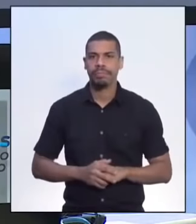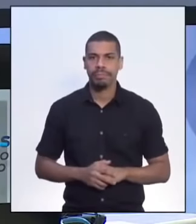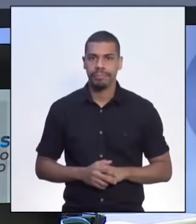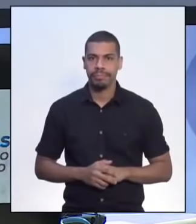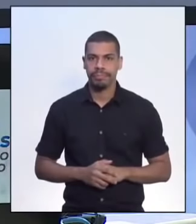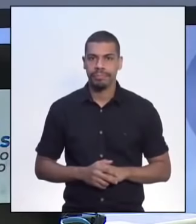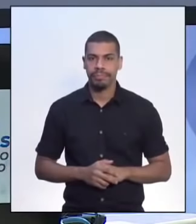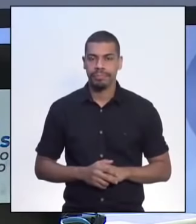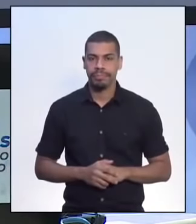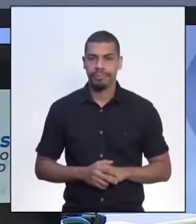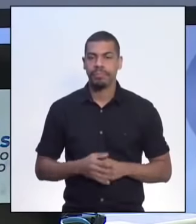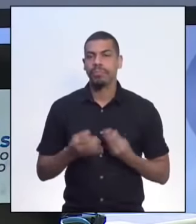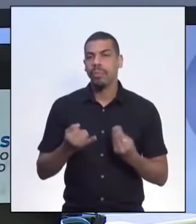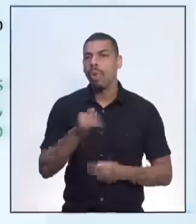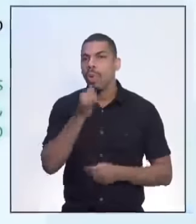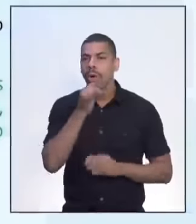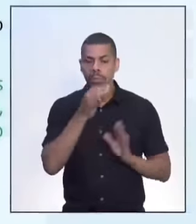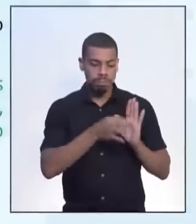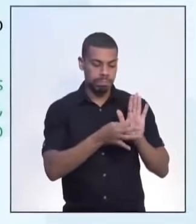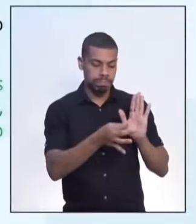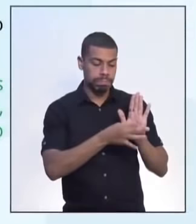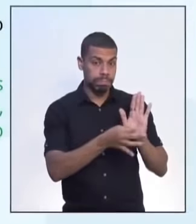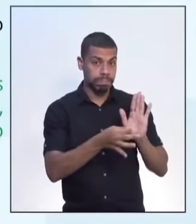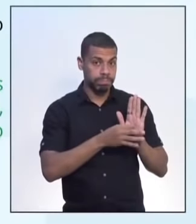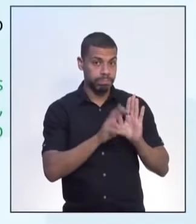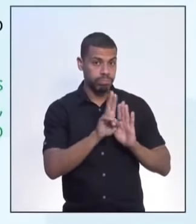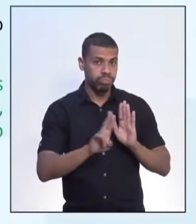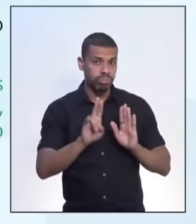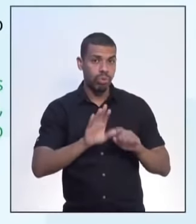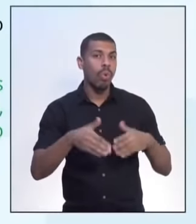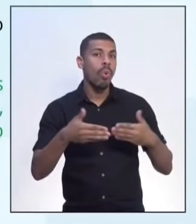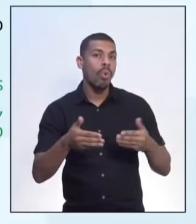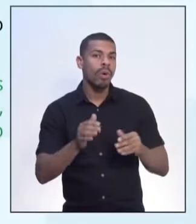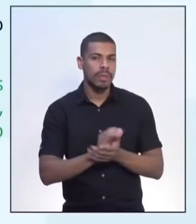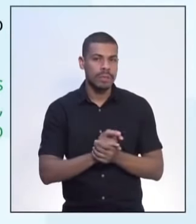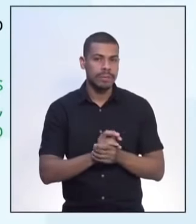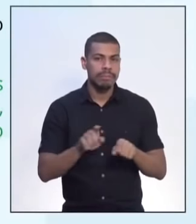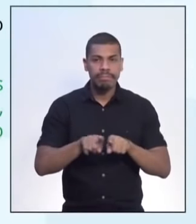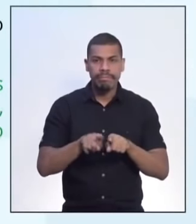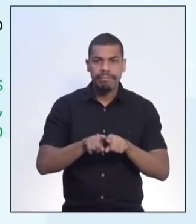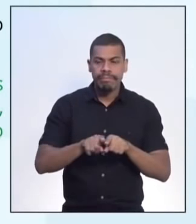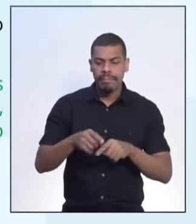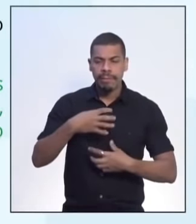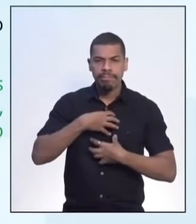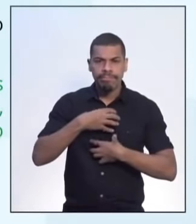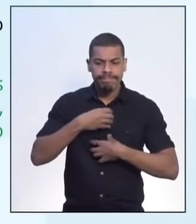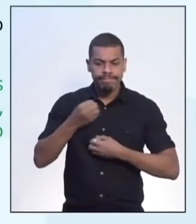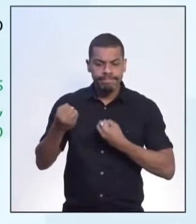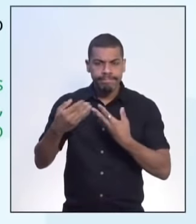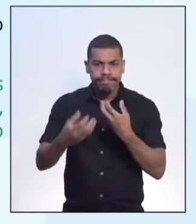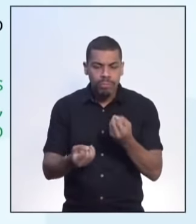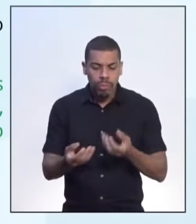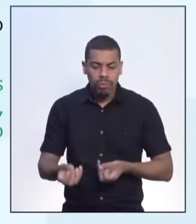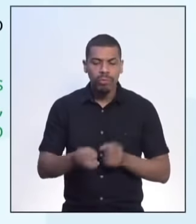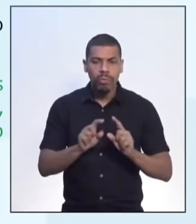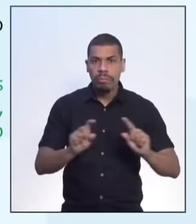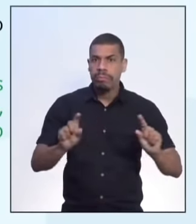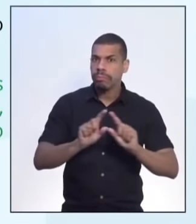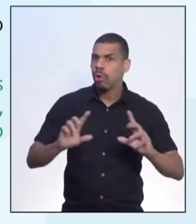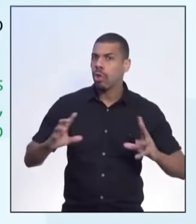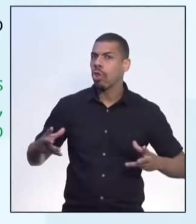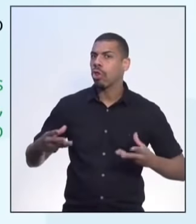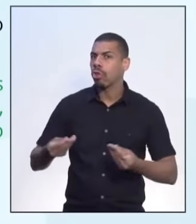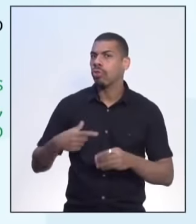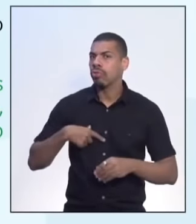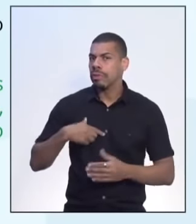no texto 2, ao fazer escolhas no uso dos adjetivos, de expressões, das comparações e citações, que foi tudo